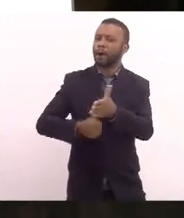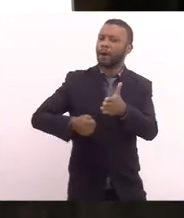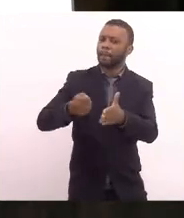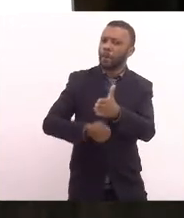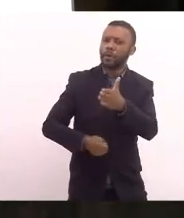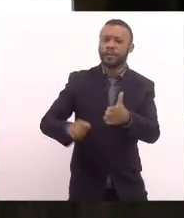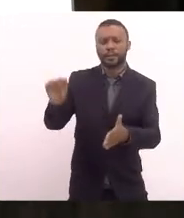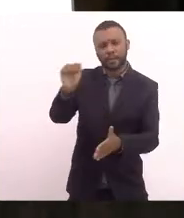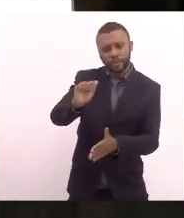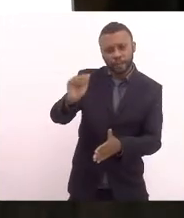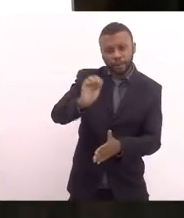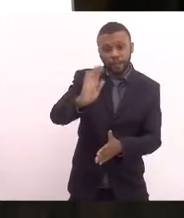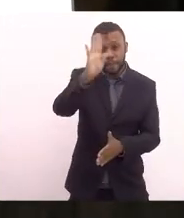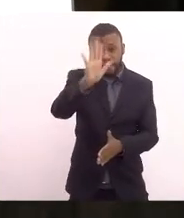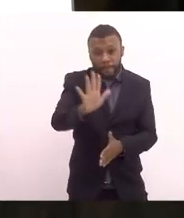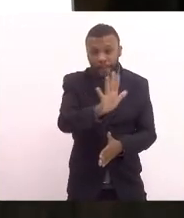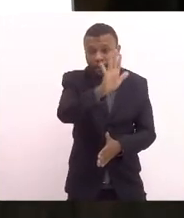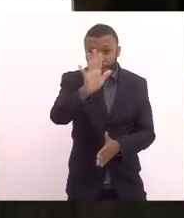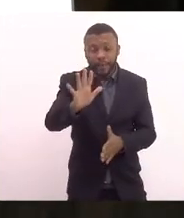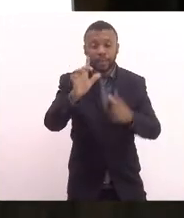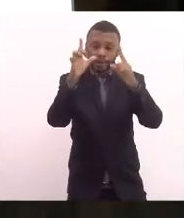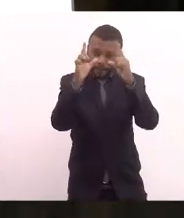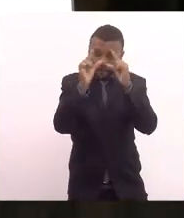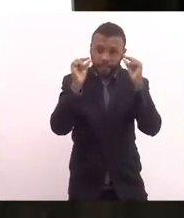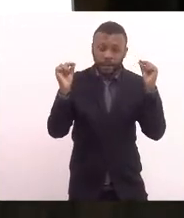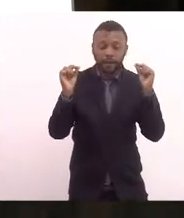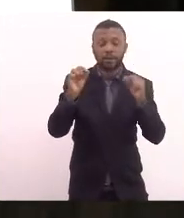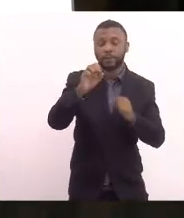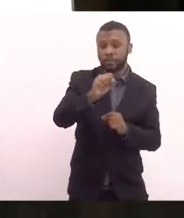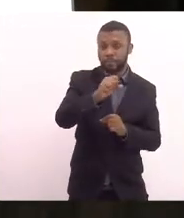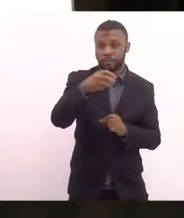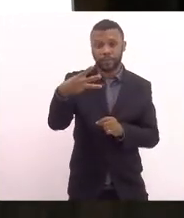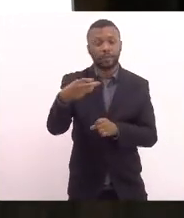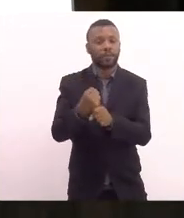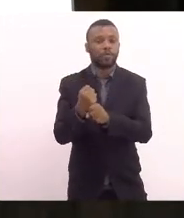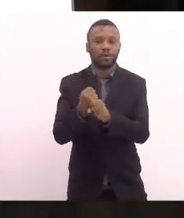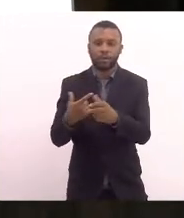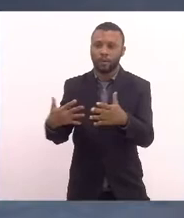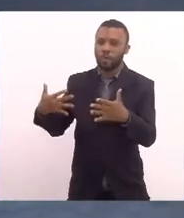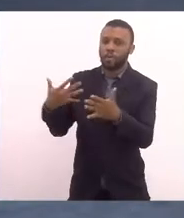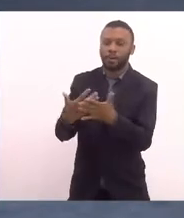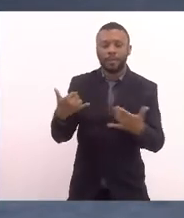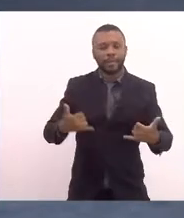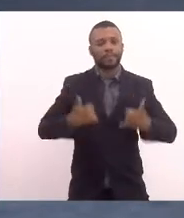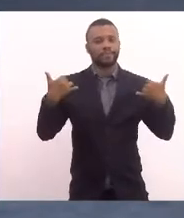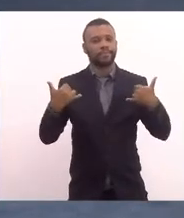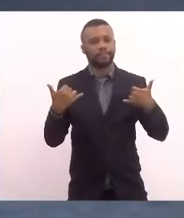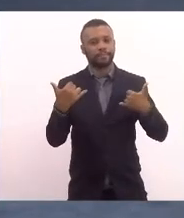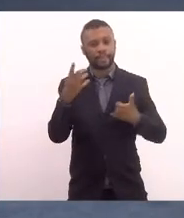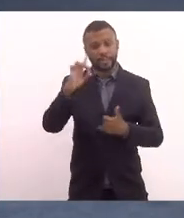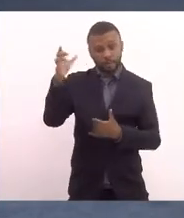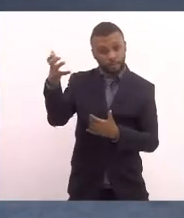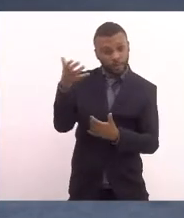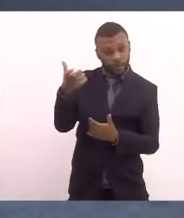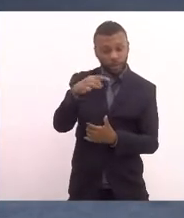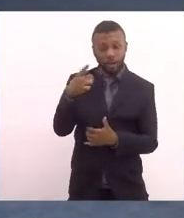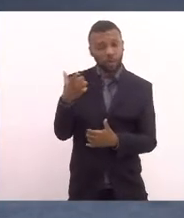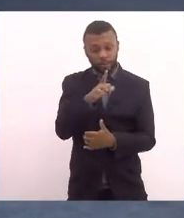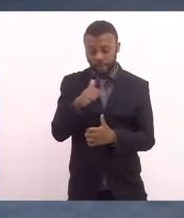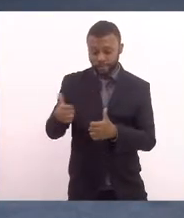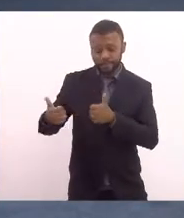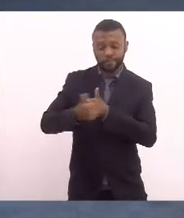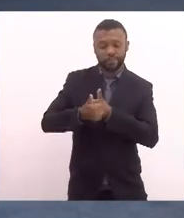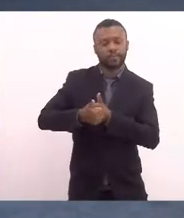seu 83º ano. E, se Deus quiser, a gente vai ter aí esse protagonismo por muito mais